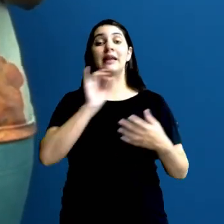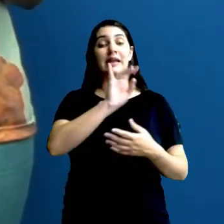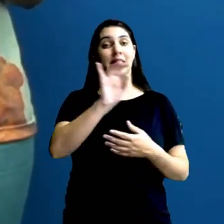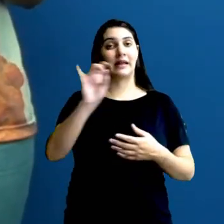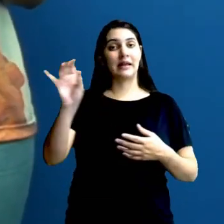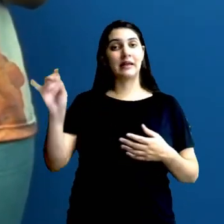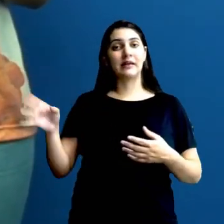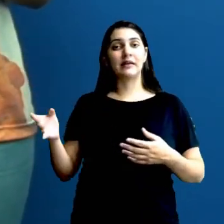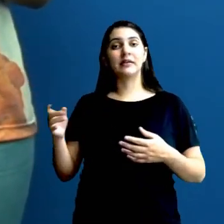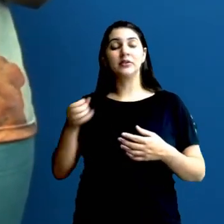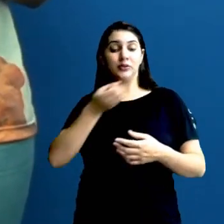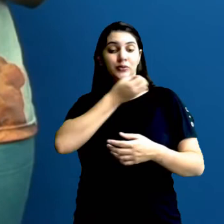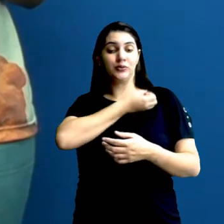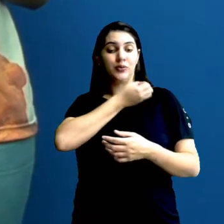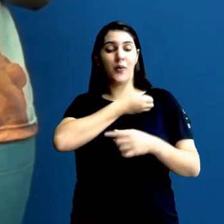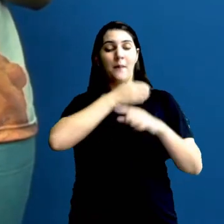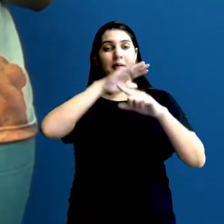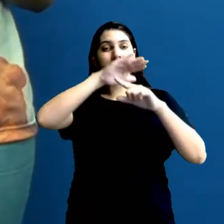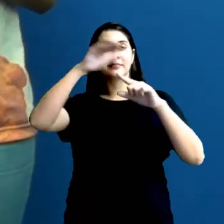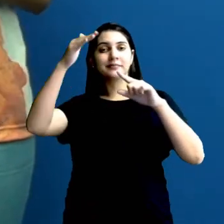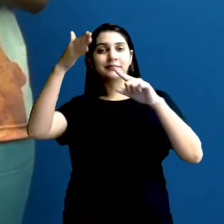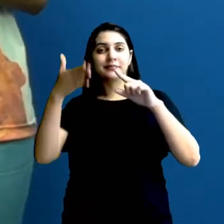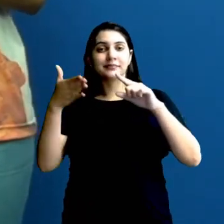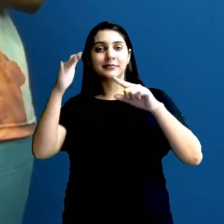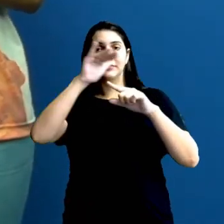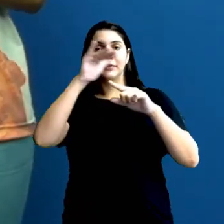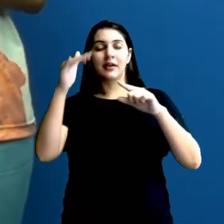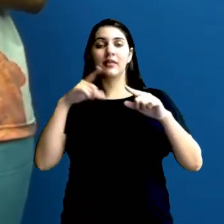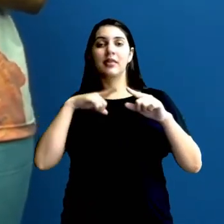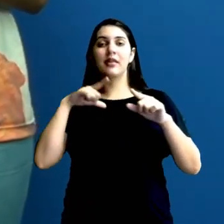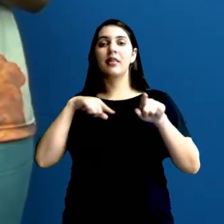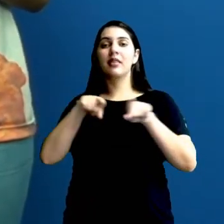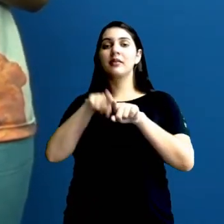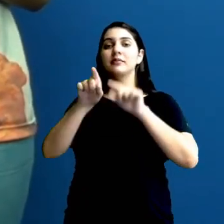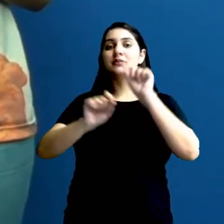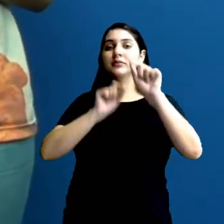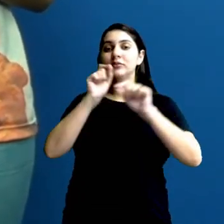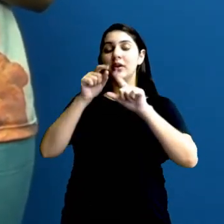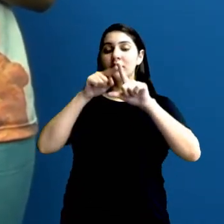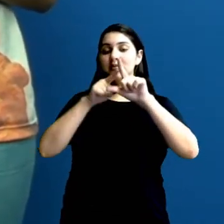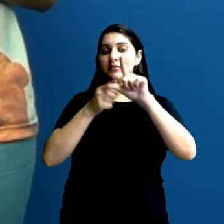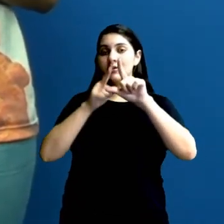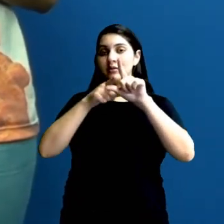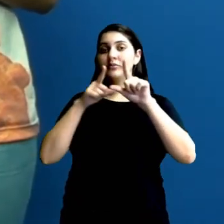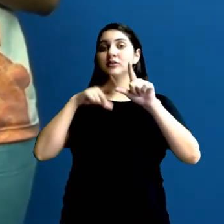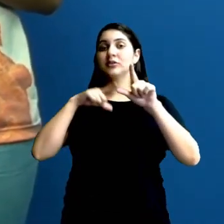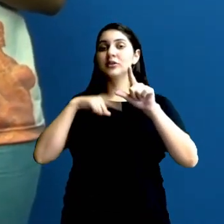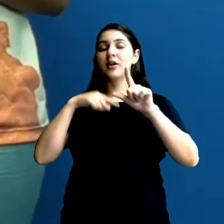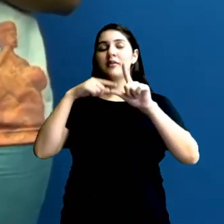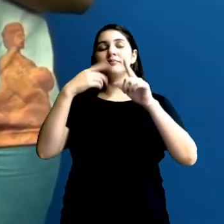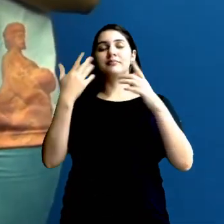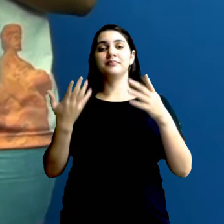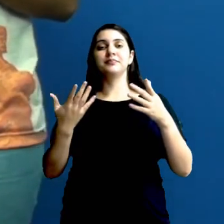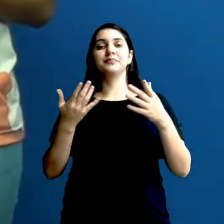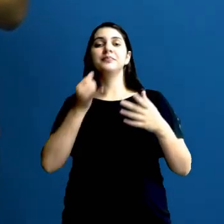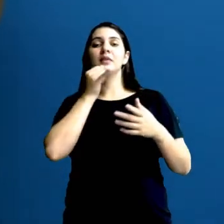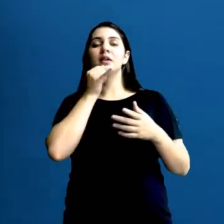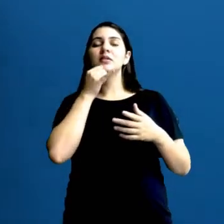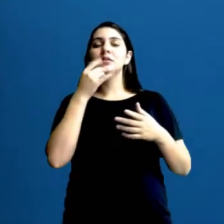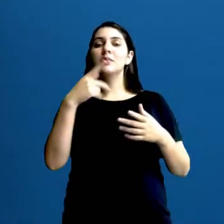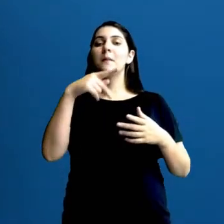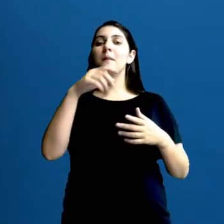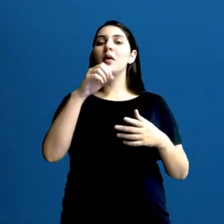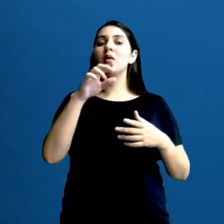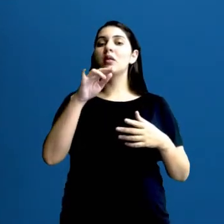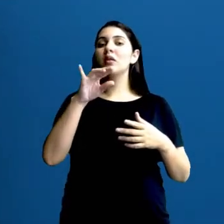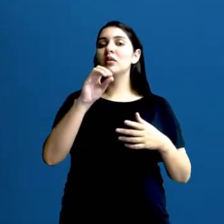para cada número de lados, corresponde também ao número de ângulos que tem nesse polígono. Aqui nós